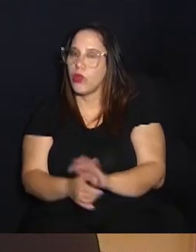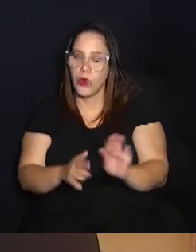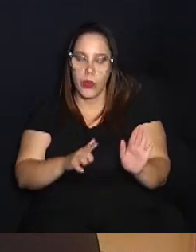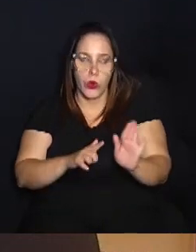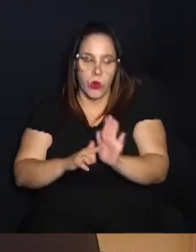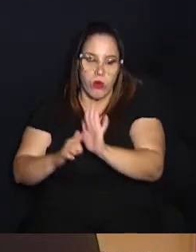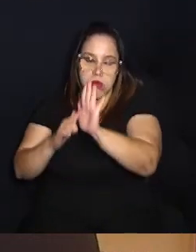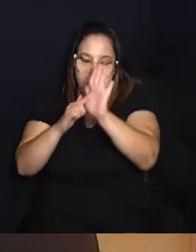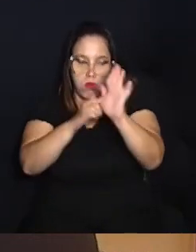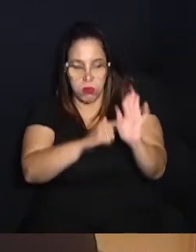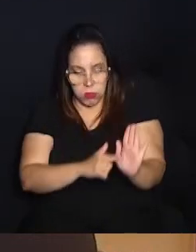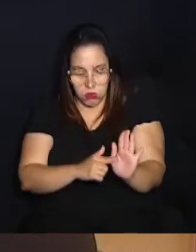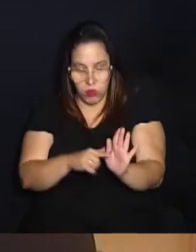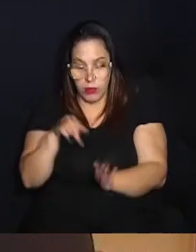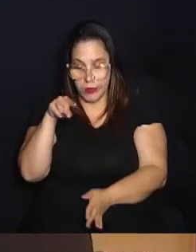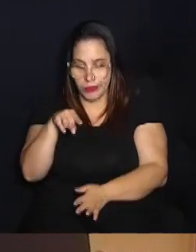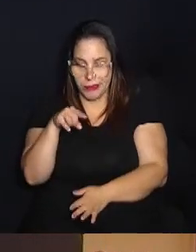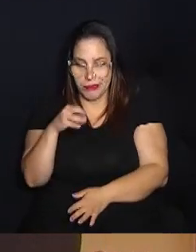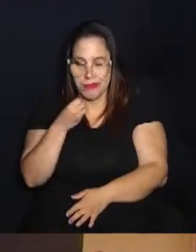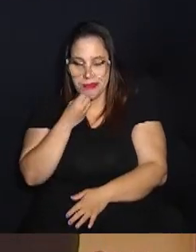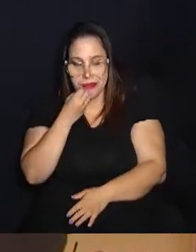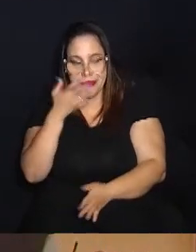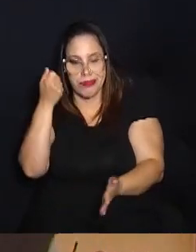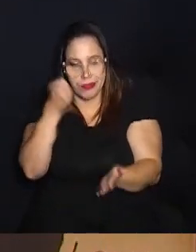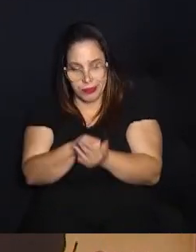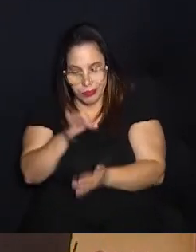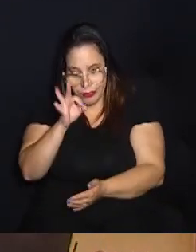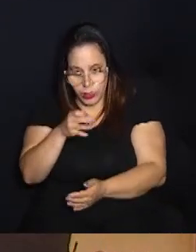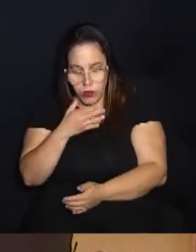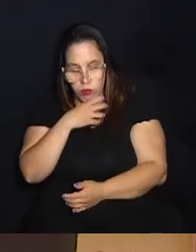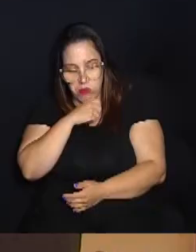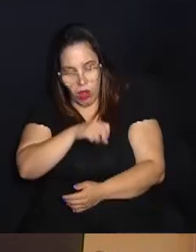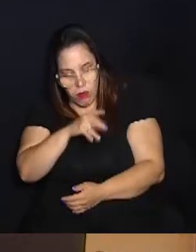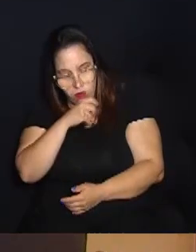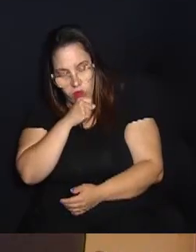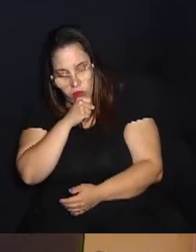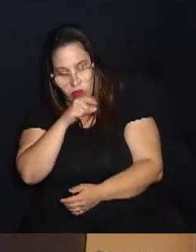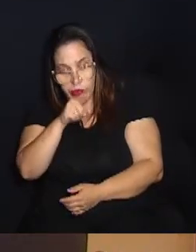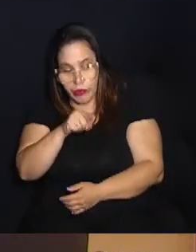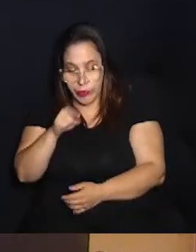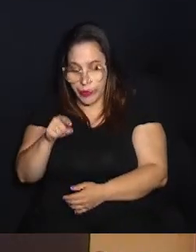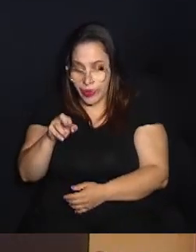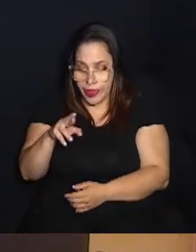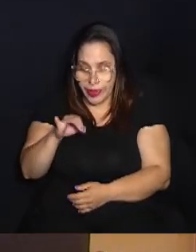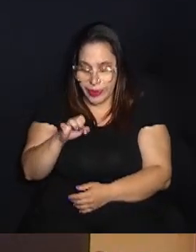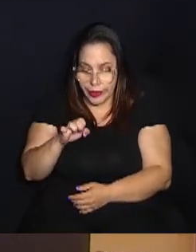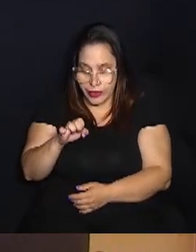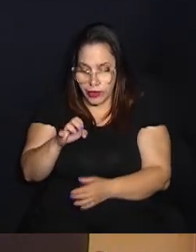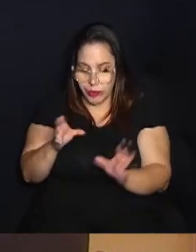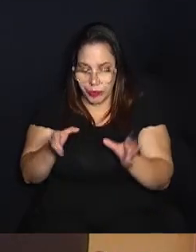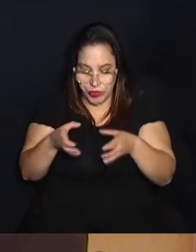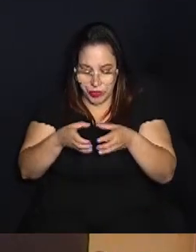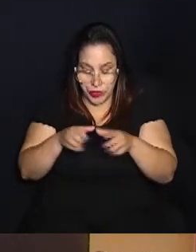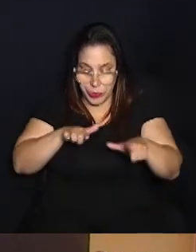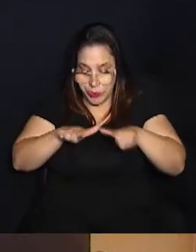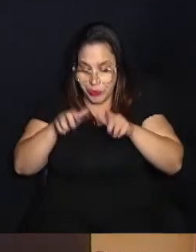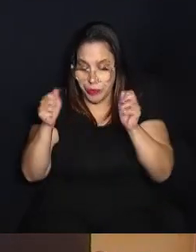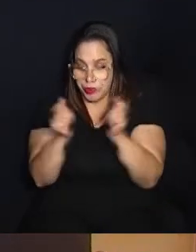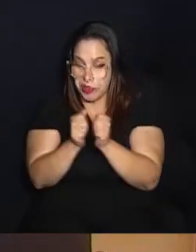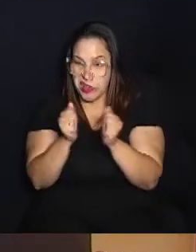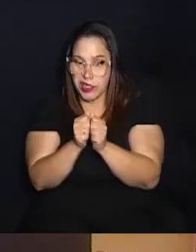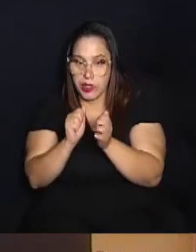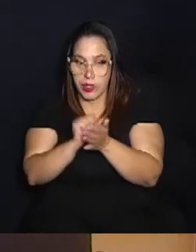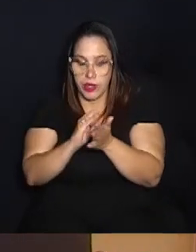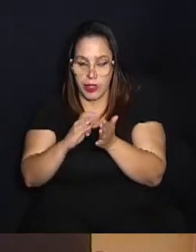das imagens, e isso é muito bem apropriado pelo Paulo Freire, por Elza Freire, pelo grupo que com ele